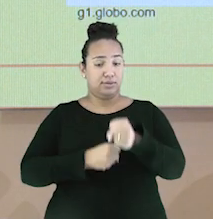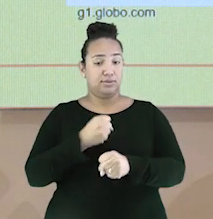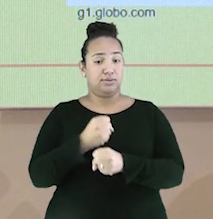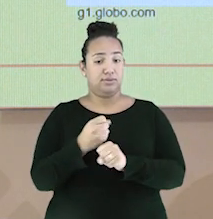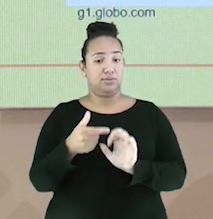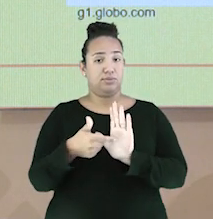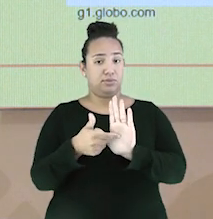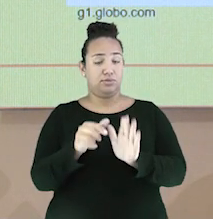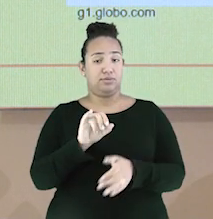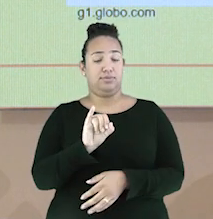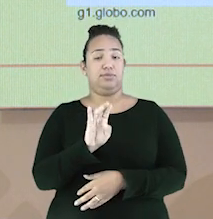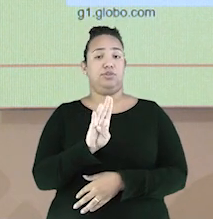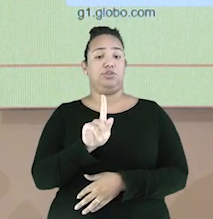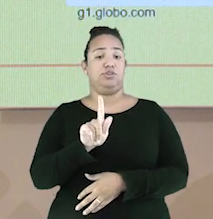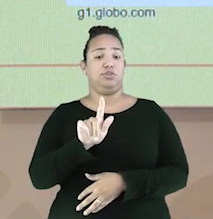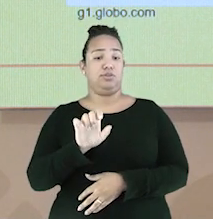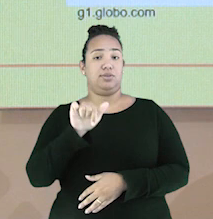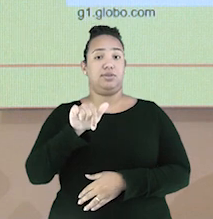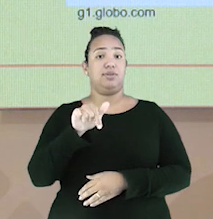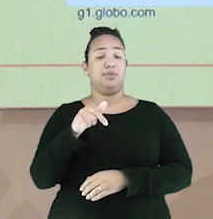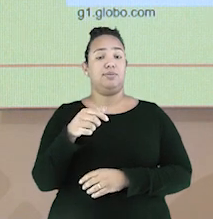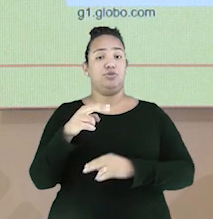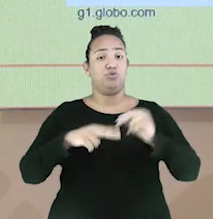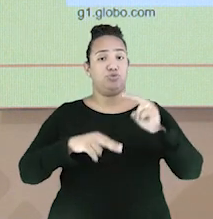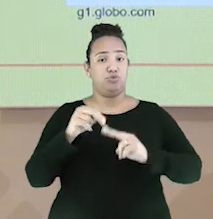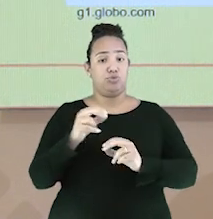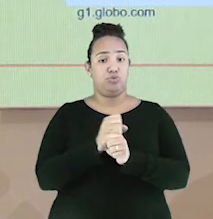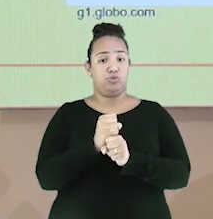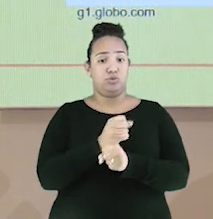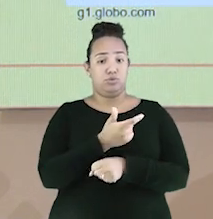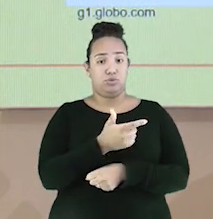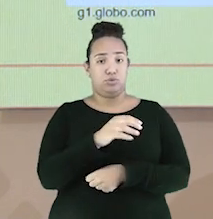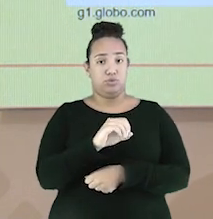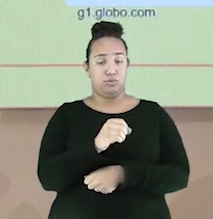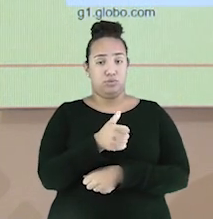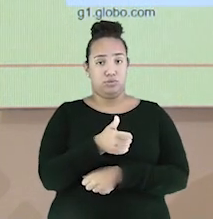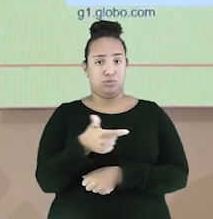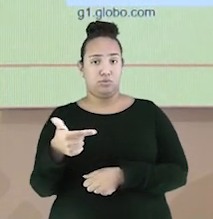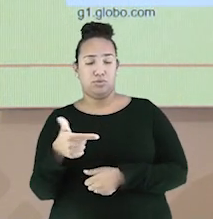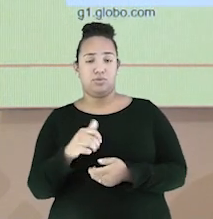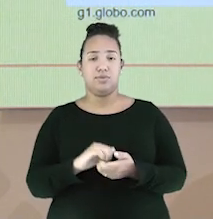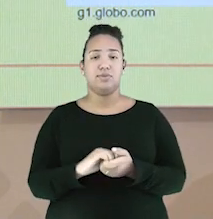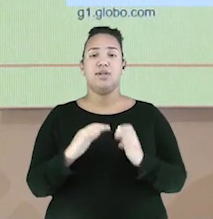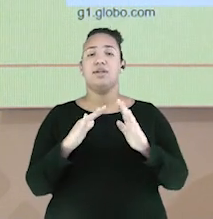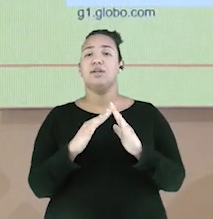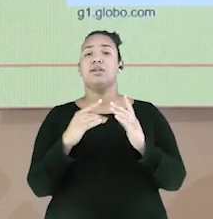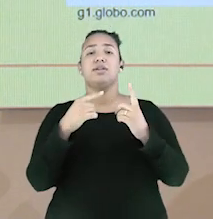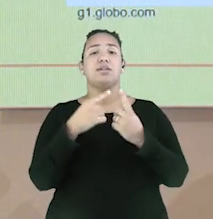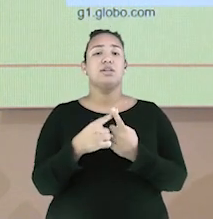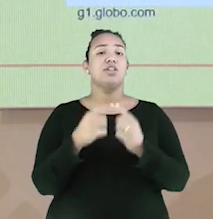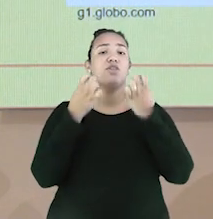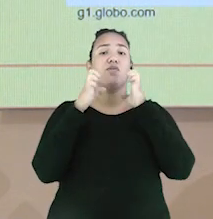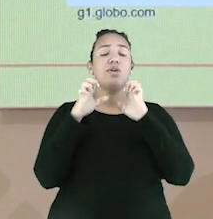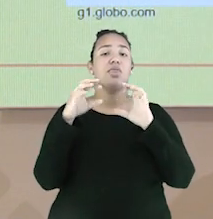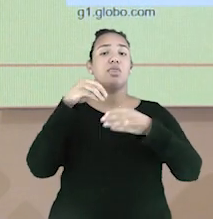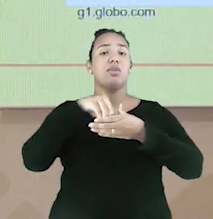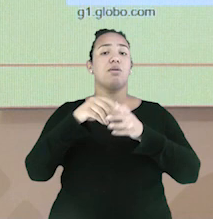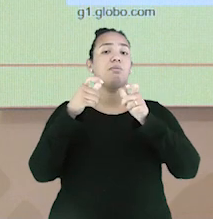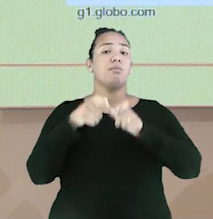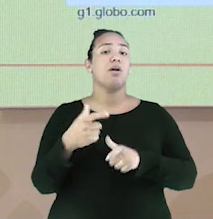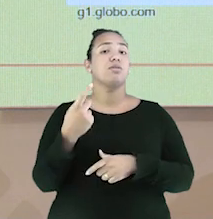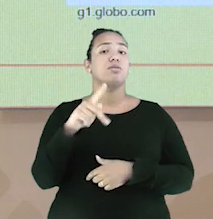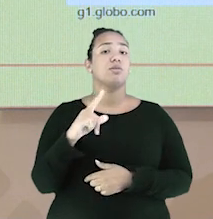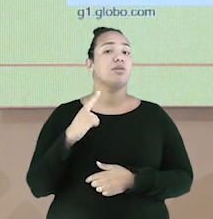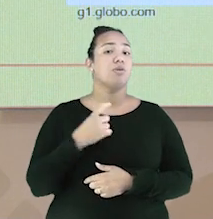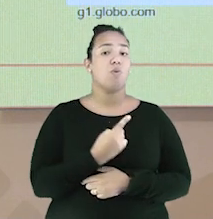IBGE. Essa é uma matéria de junho de 2012. Quantas igrejas evangélicas existem no seu bairro? Várias, eu imagino.